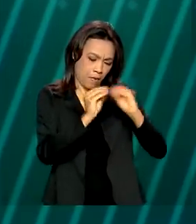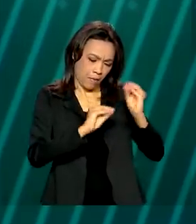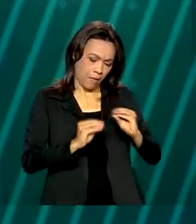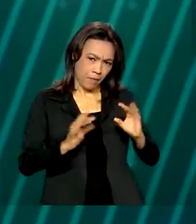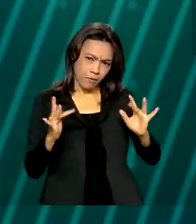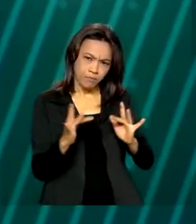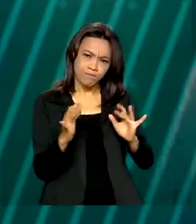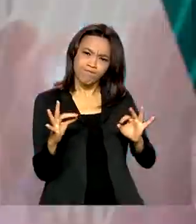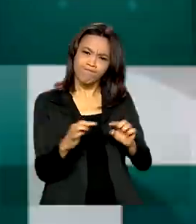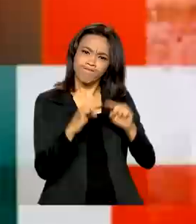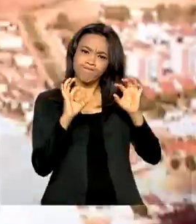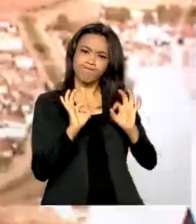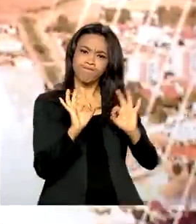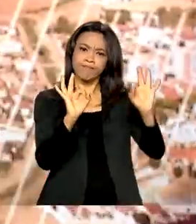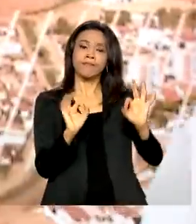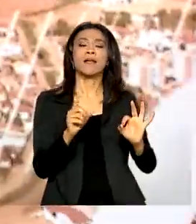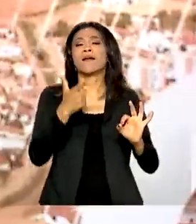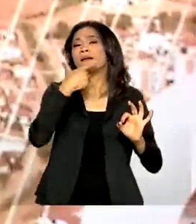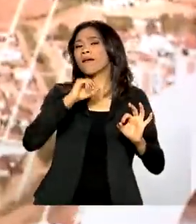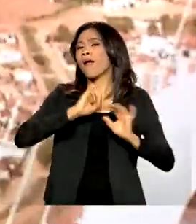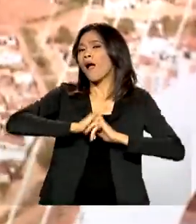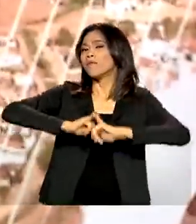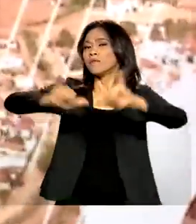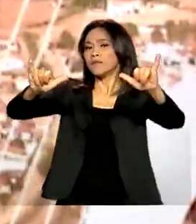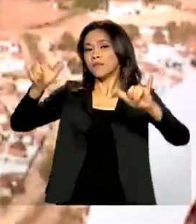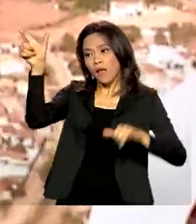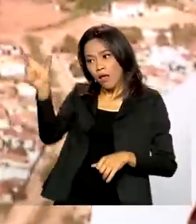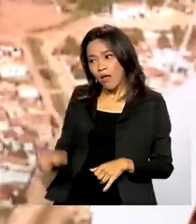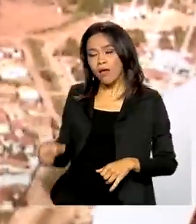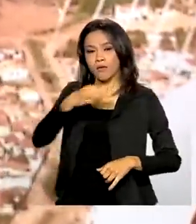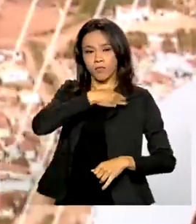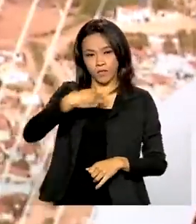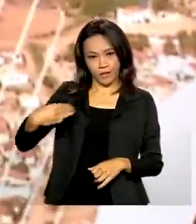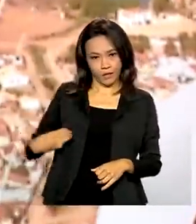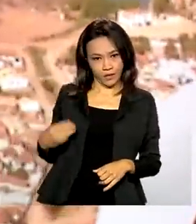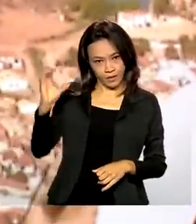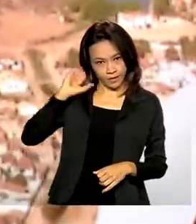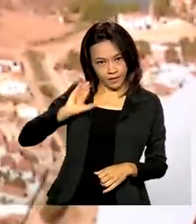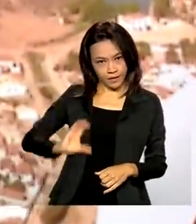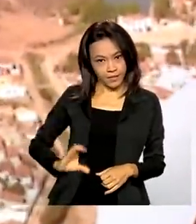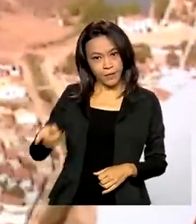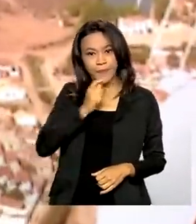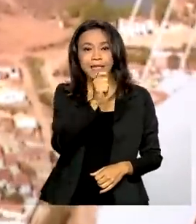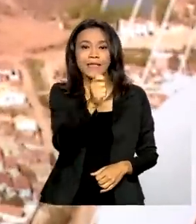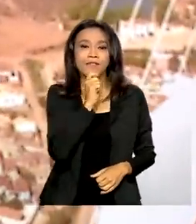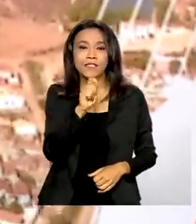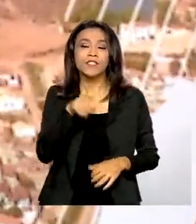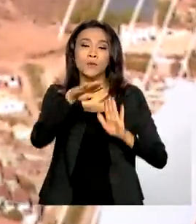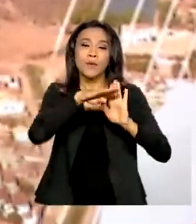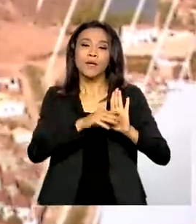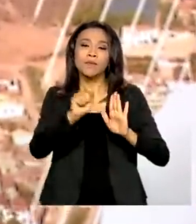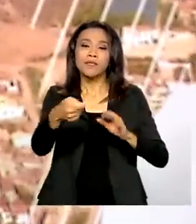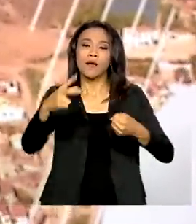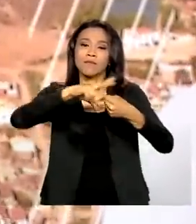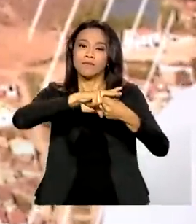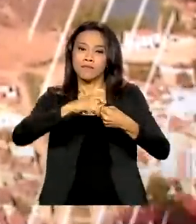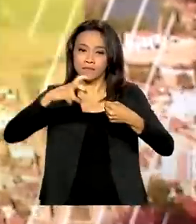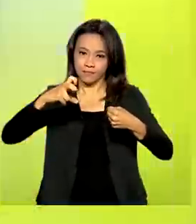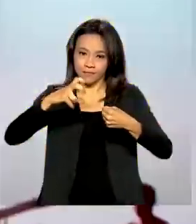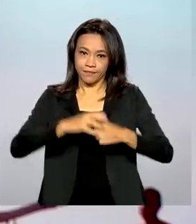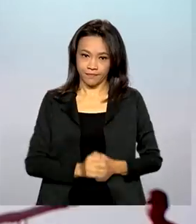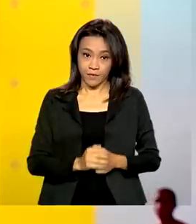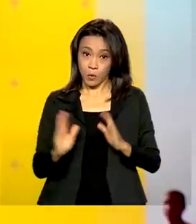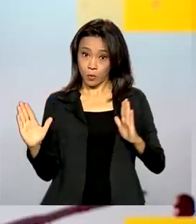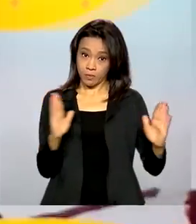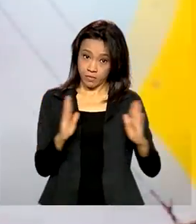no Cadastro Único. Quem faz o alerta é o ministro da Cidadania em entrevista ao programa de rádio A Voz do Brasil.